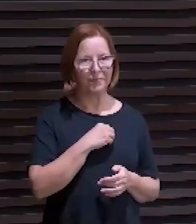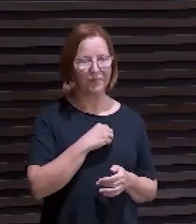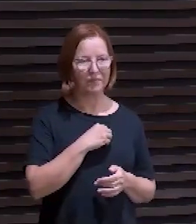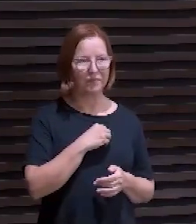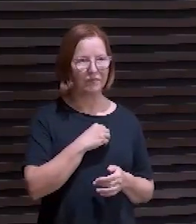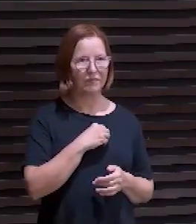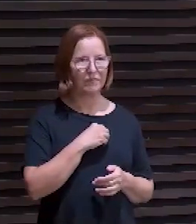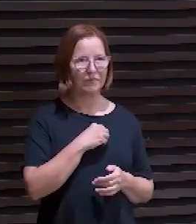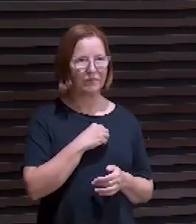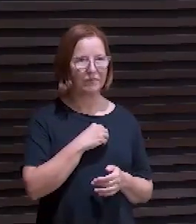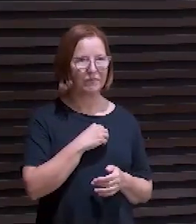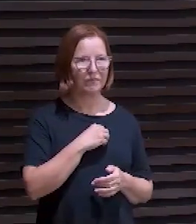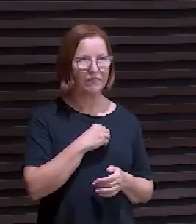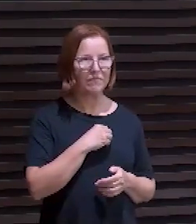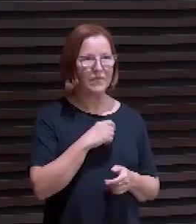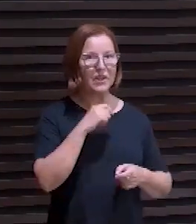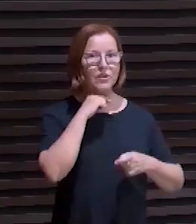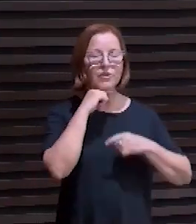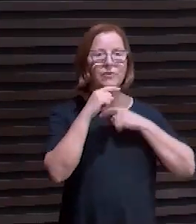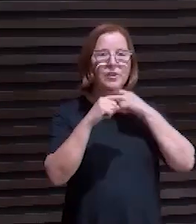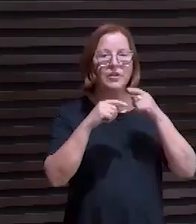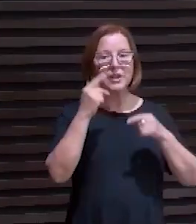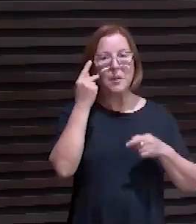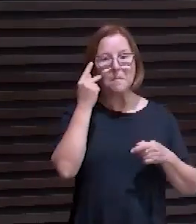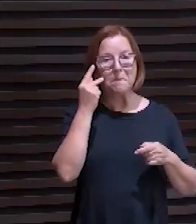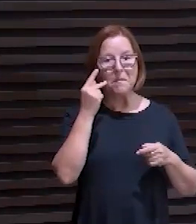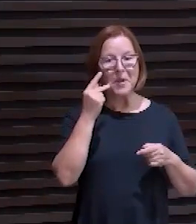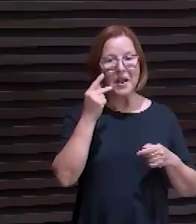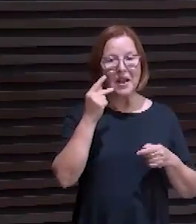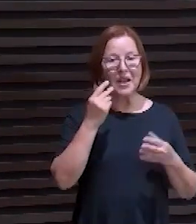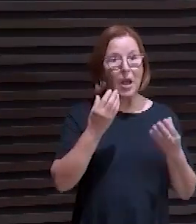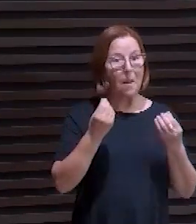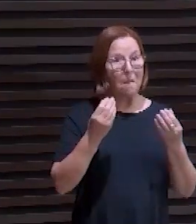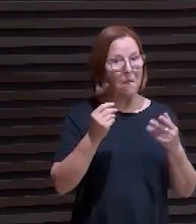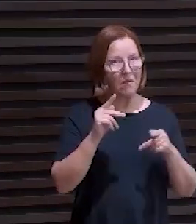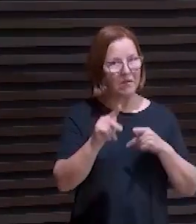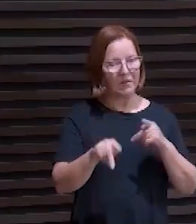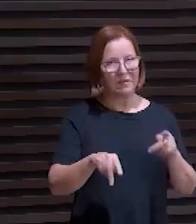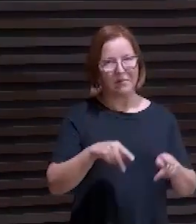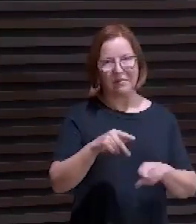ela é duvidosa para muitas pessoas.